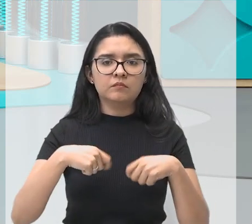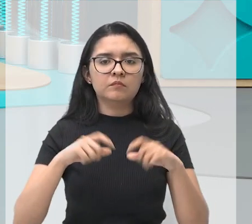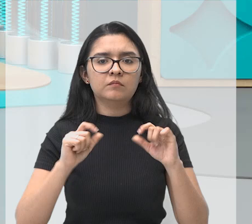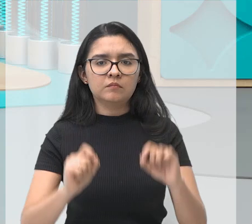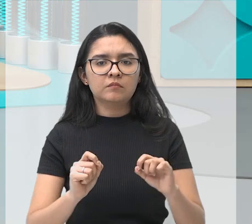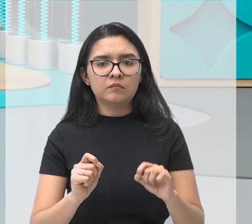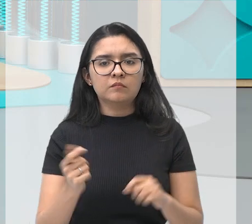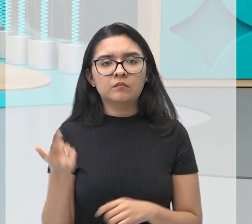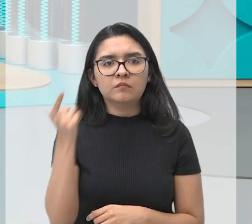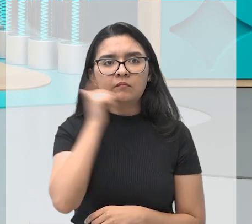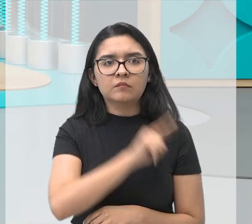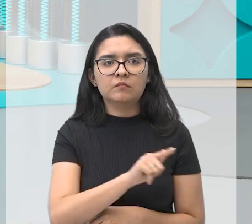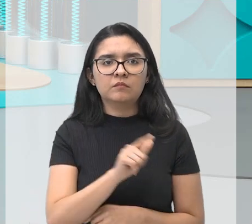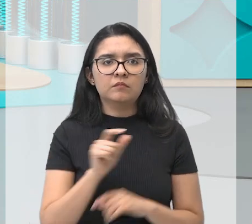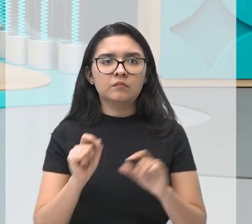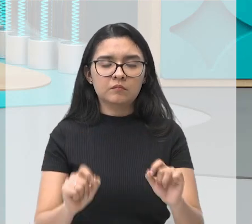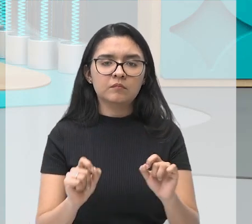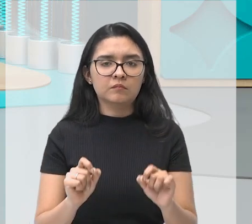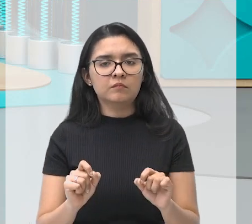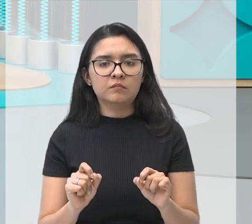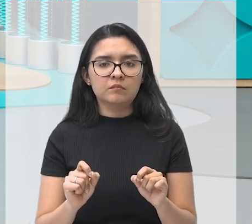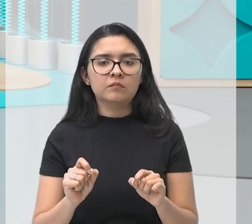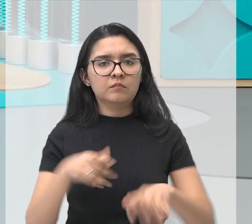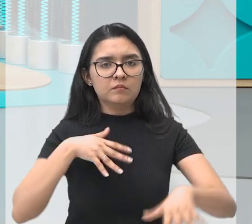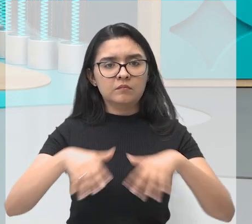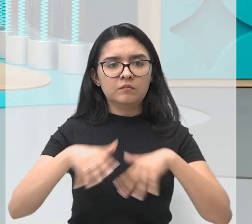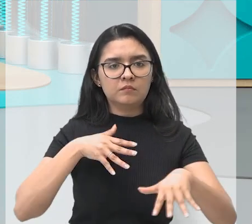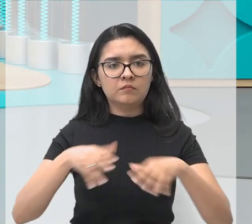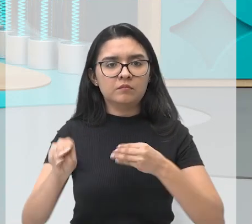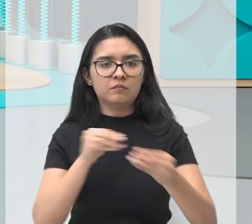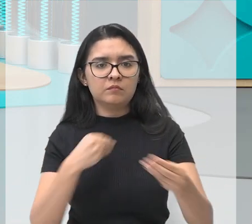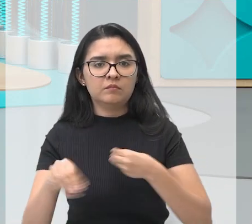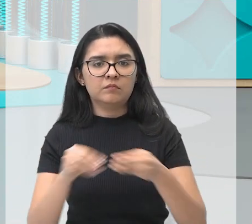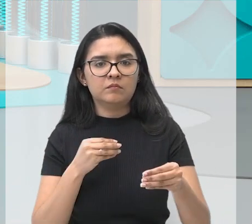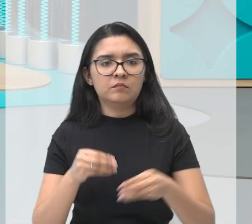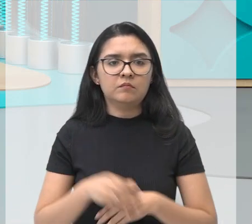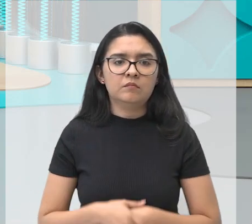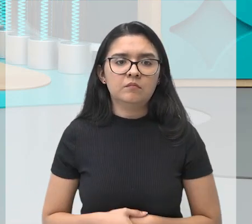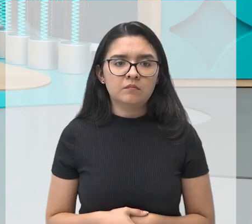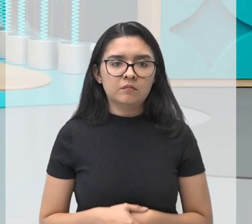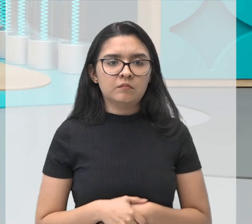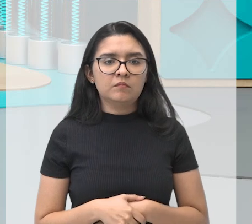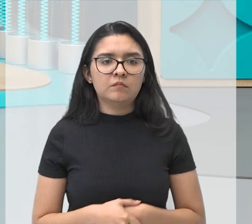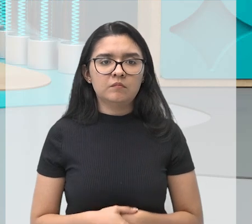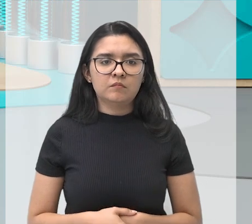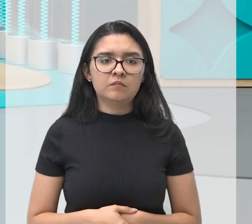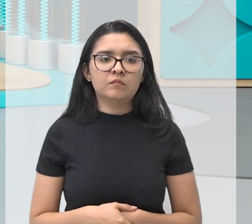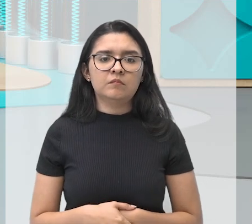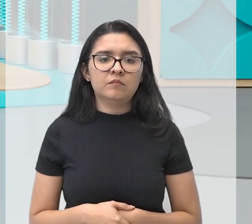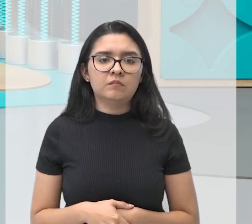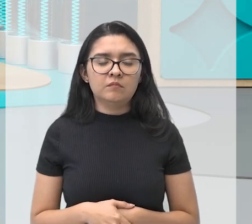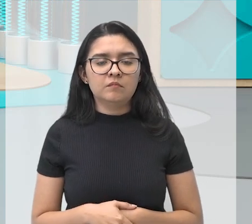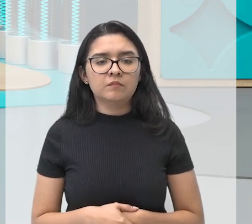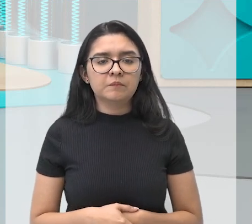nós conseguirmos uma maior amplitude do movimento. Olha só, a gente vai realizar